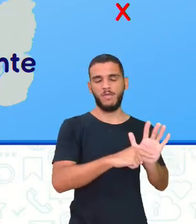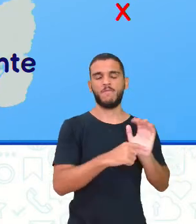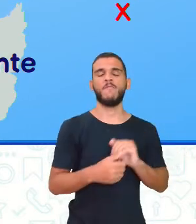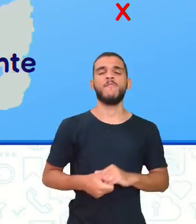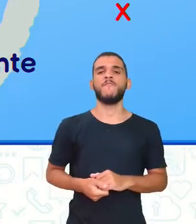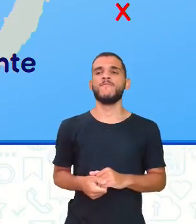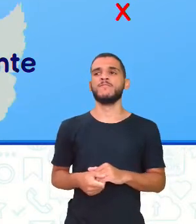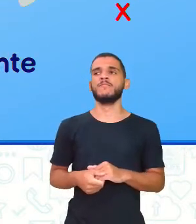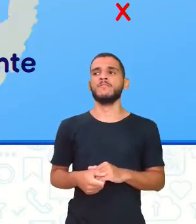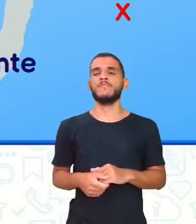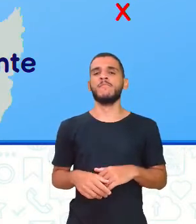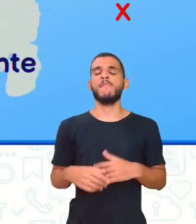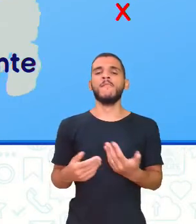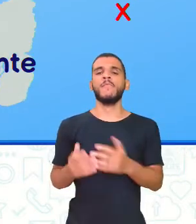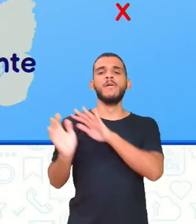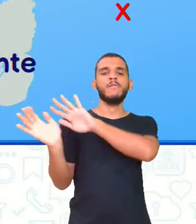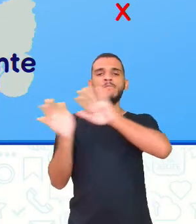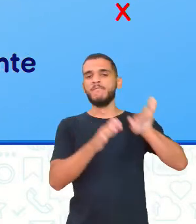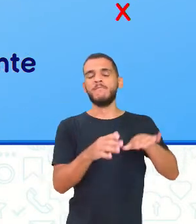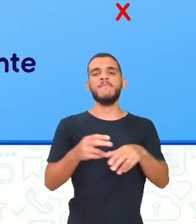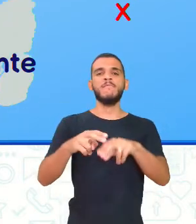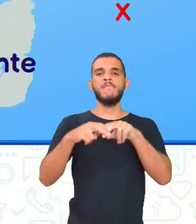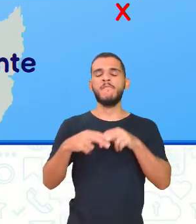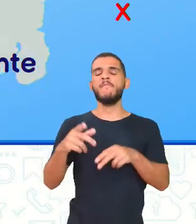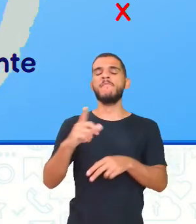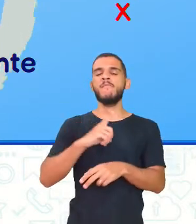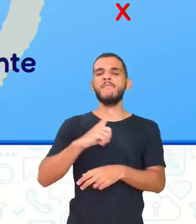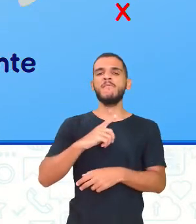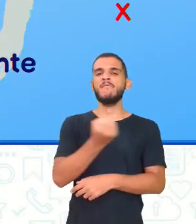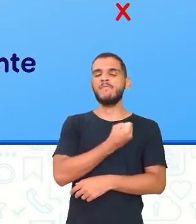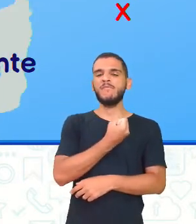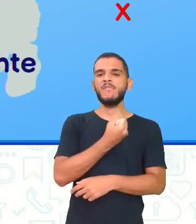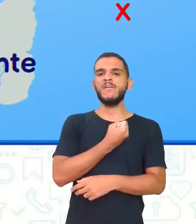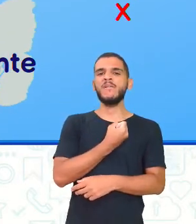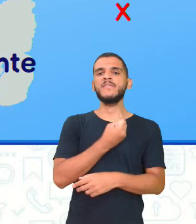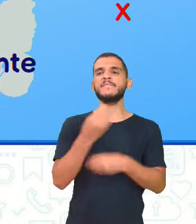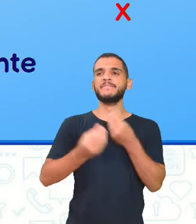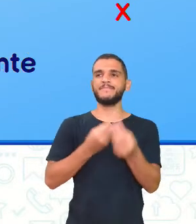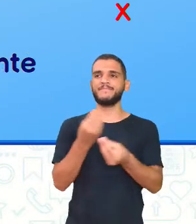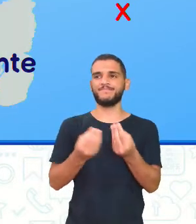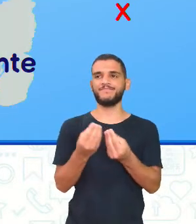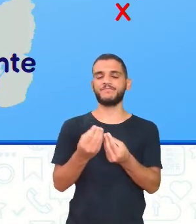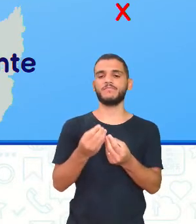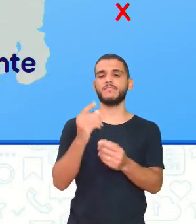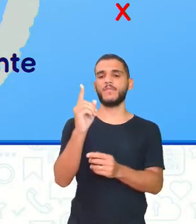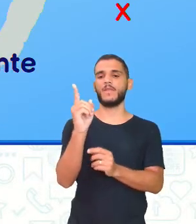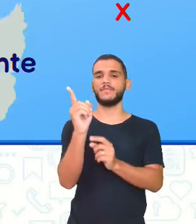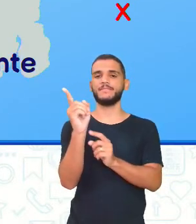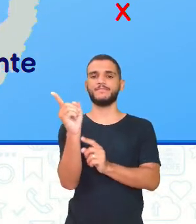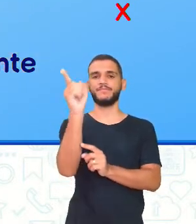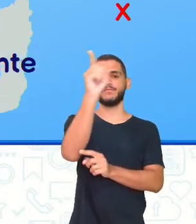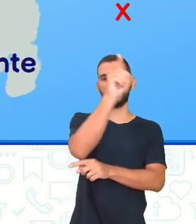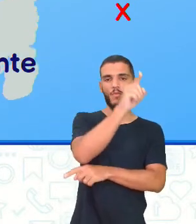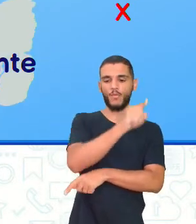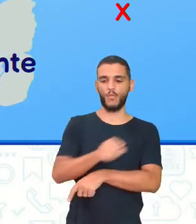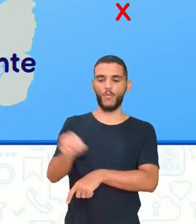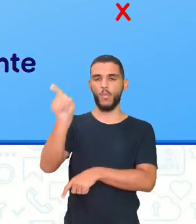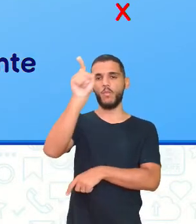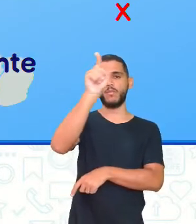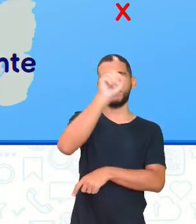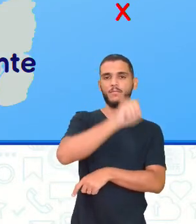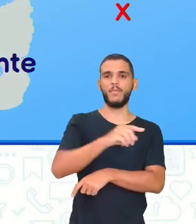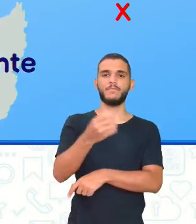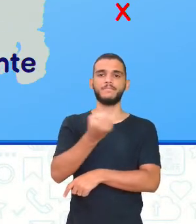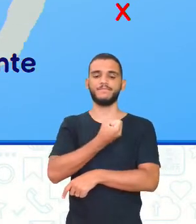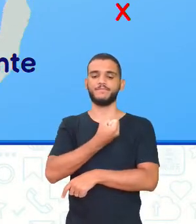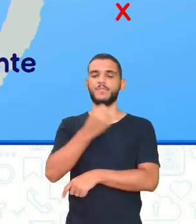gente enumera os quadrantes de maneira anti-horária. O terceiro quadrante,